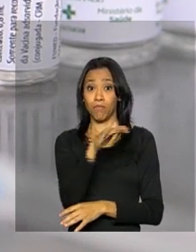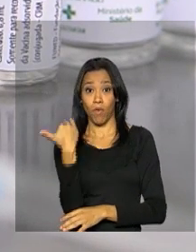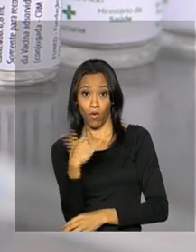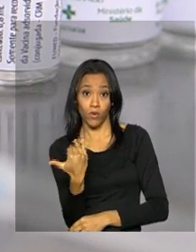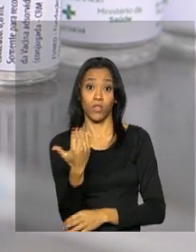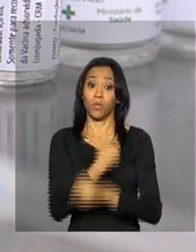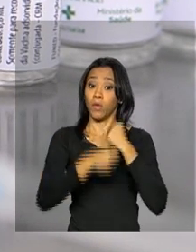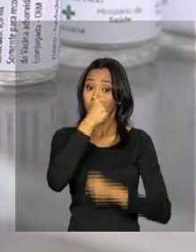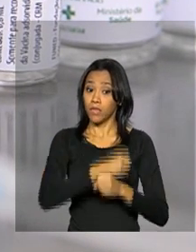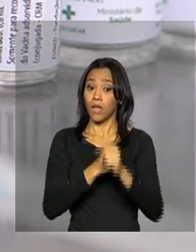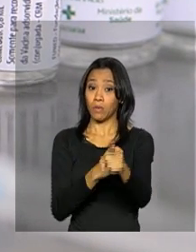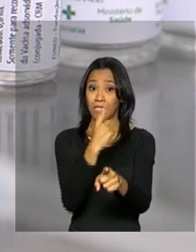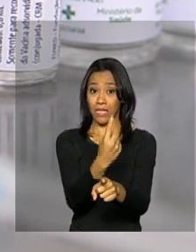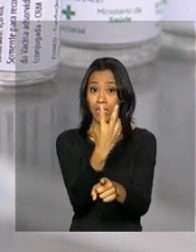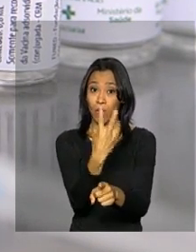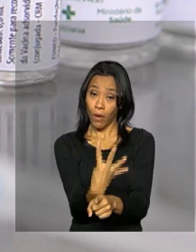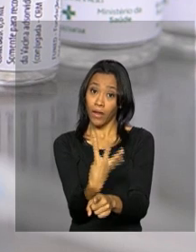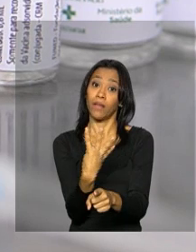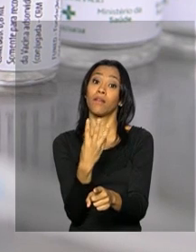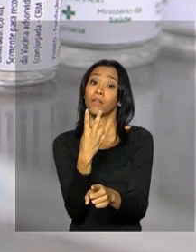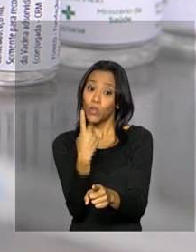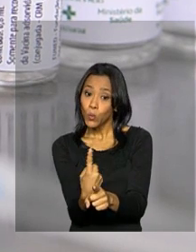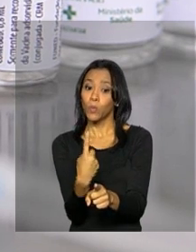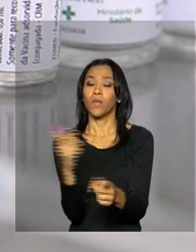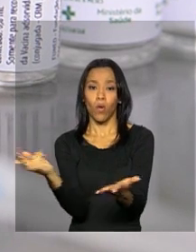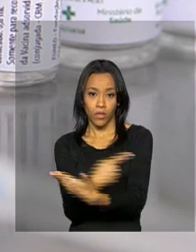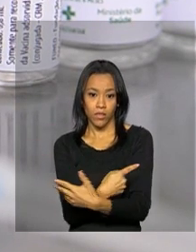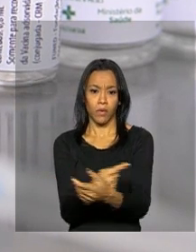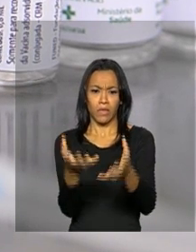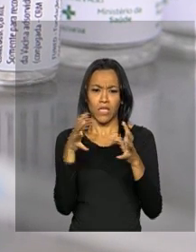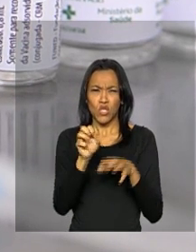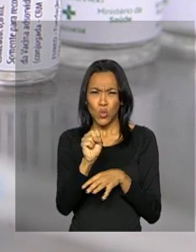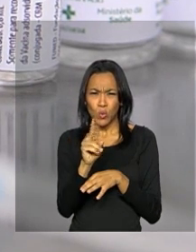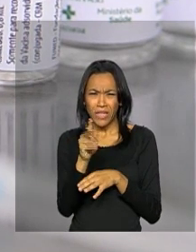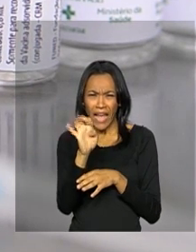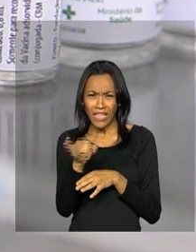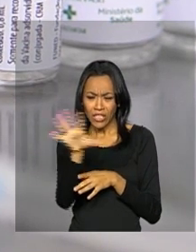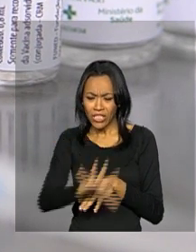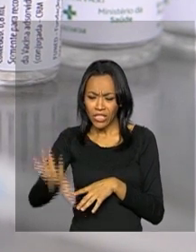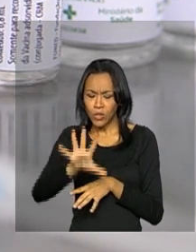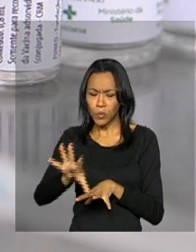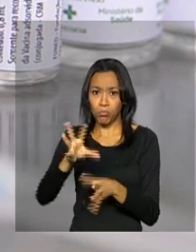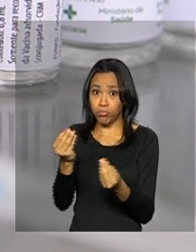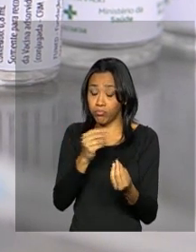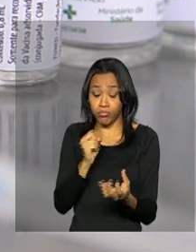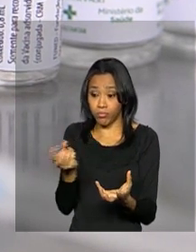ano passado, foram 141 casos. E a região sudeste concentra o maior número de casos este ano,